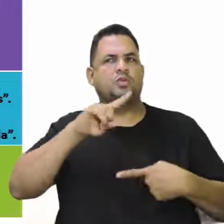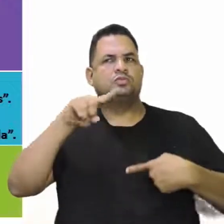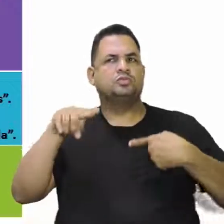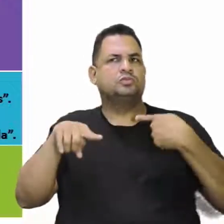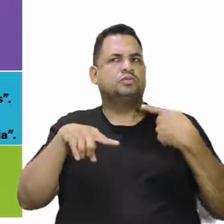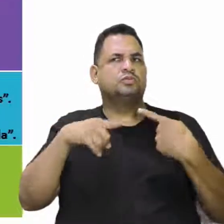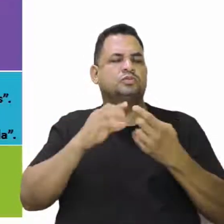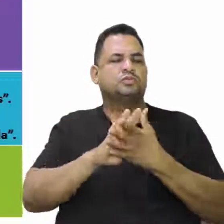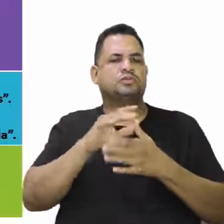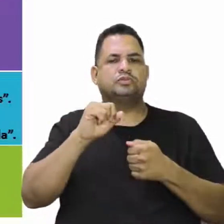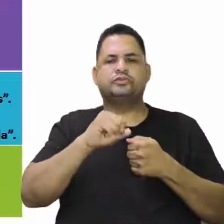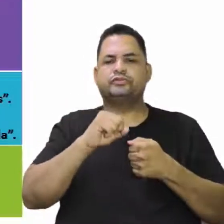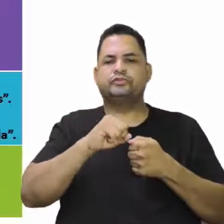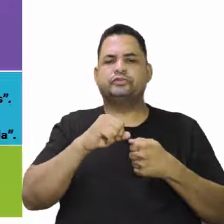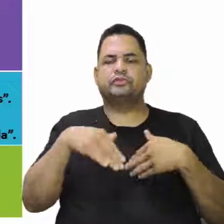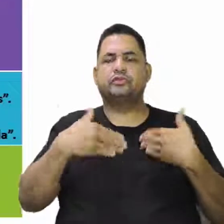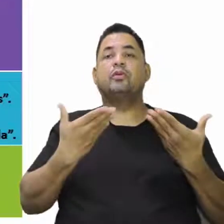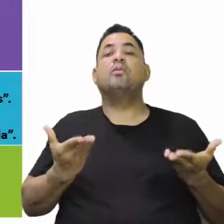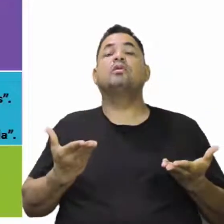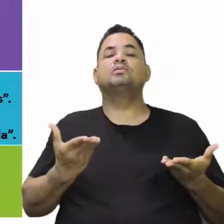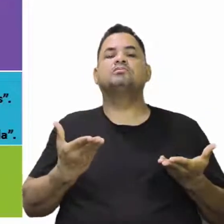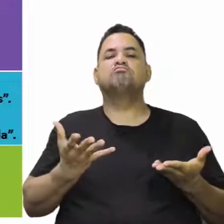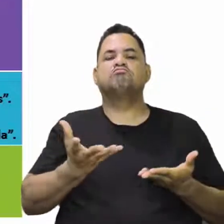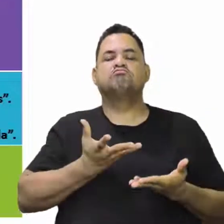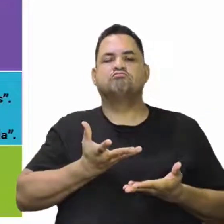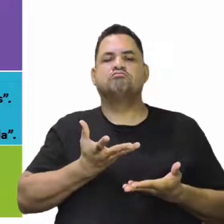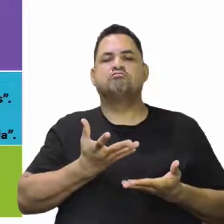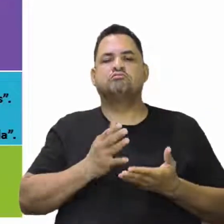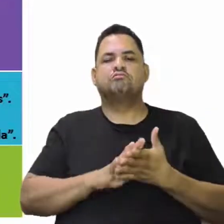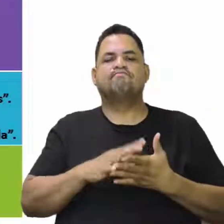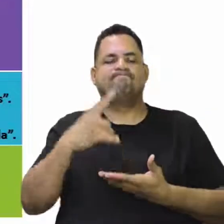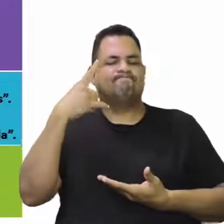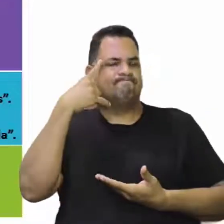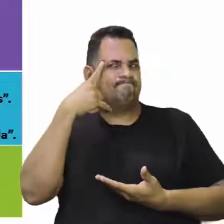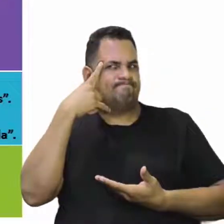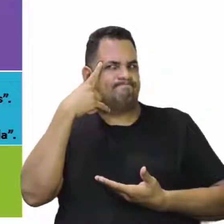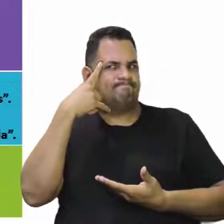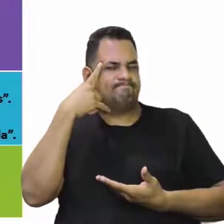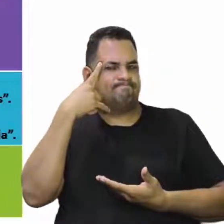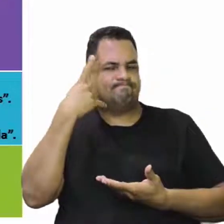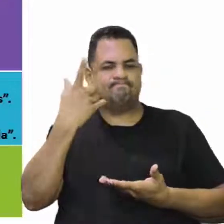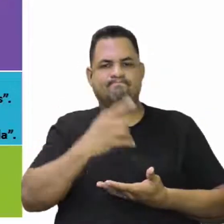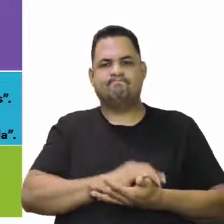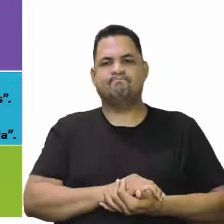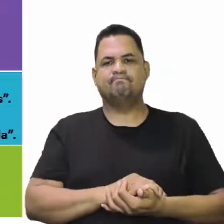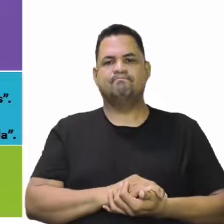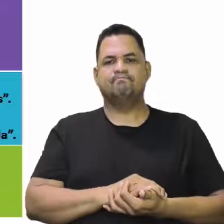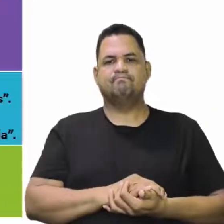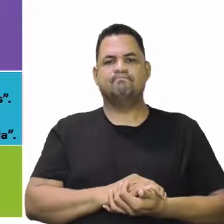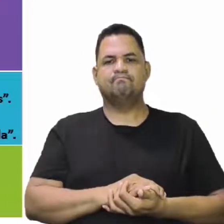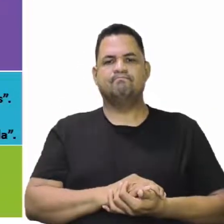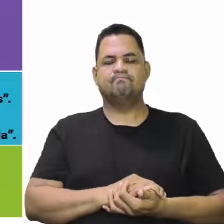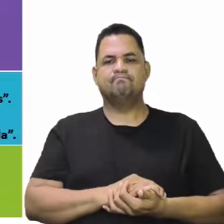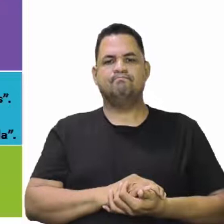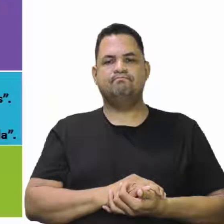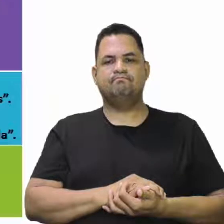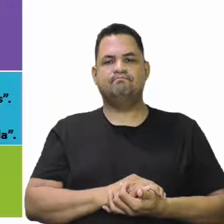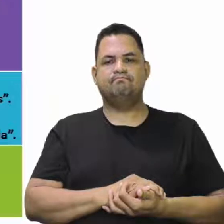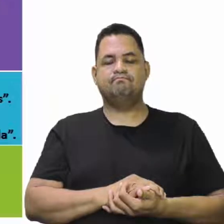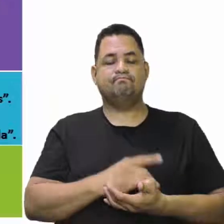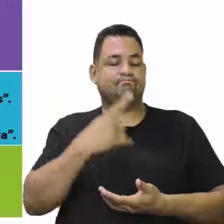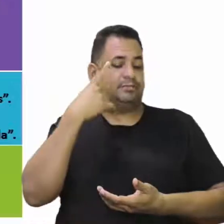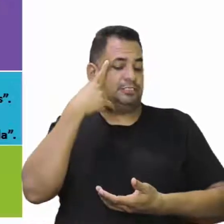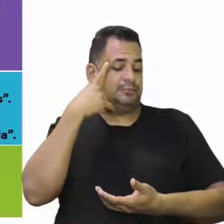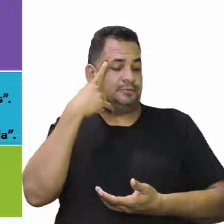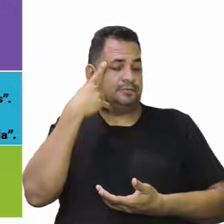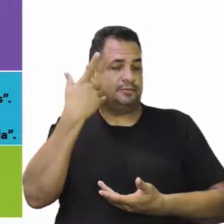algo. Então, quando eu quero fazer algo, mi primo e yo pensamos em viajar a la semana que viene a Madrid. Então, eu estou